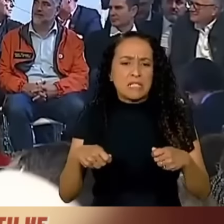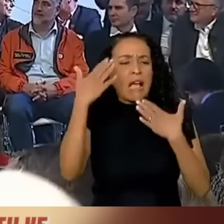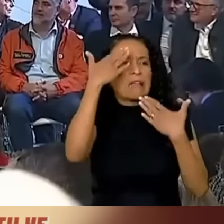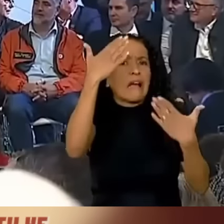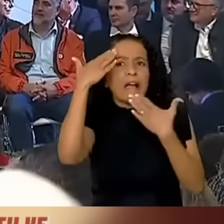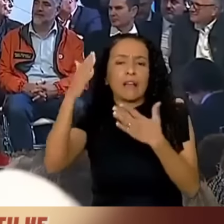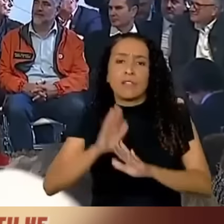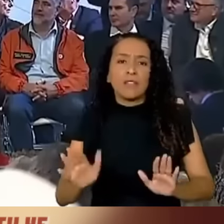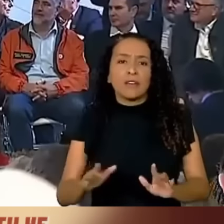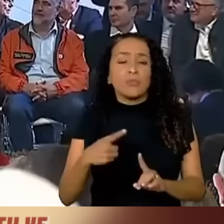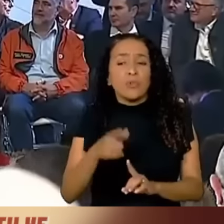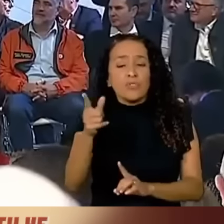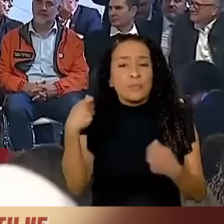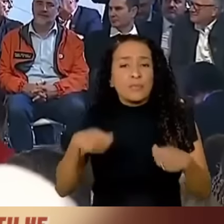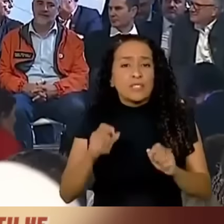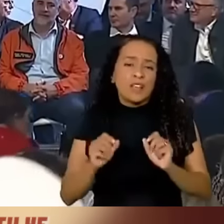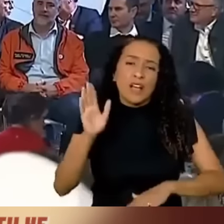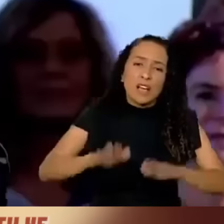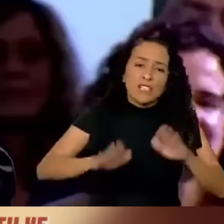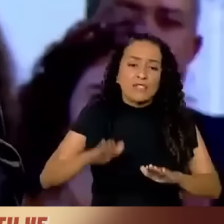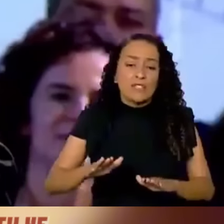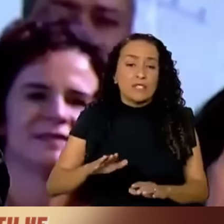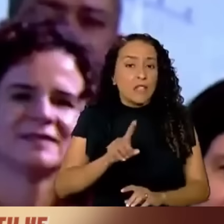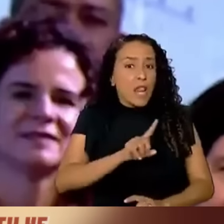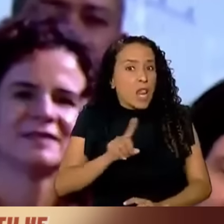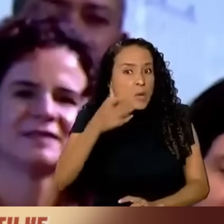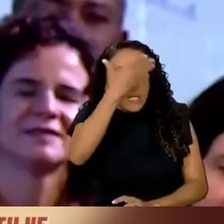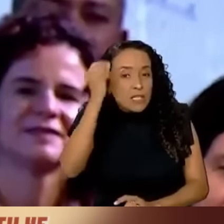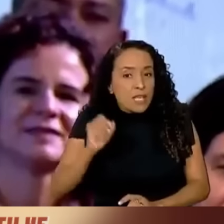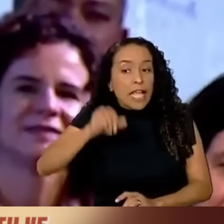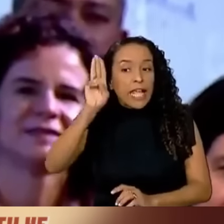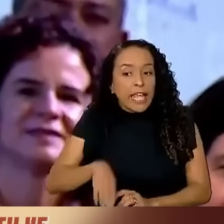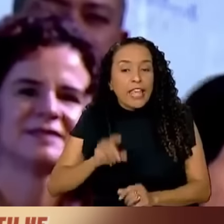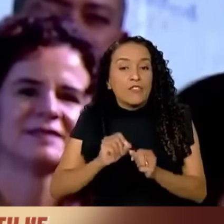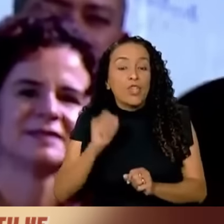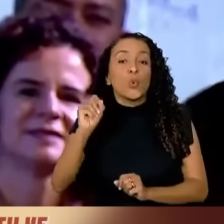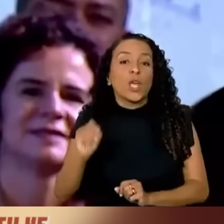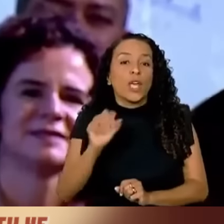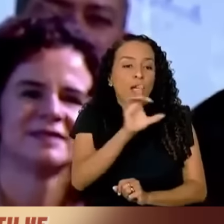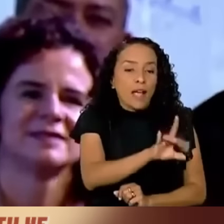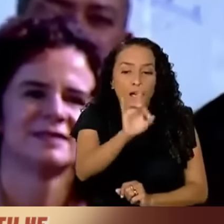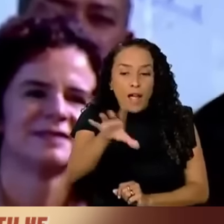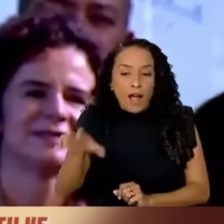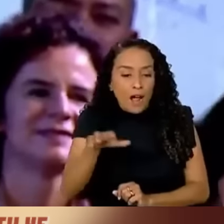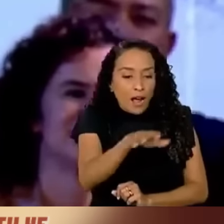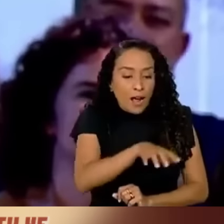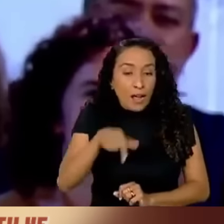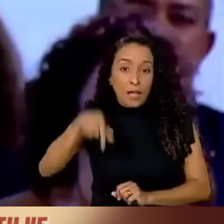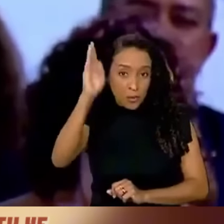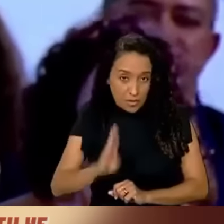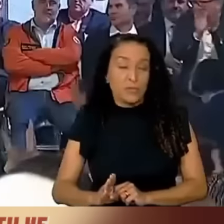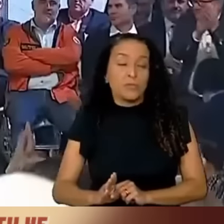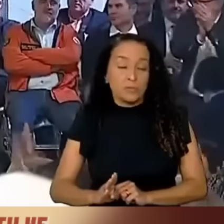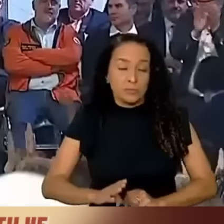agradecimento, é porque você precisa, de vez em quando, não esquecer quem é que fez o quê em cada lugar desse país.